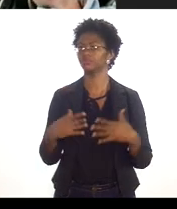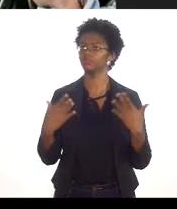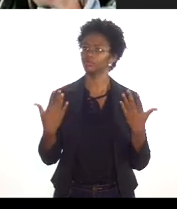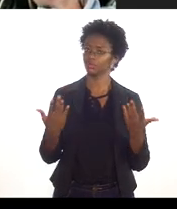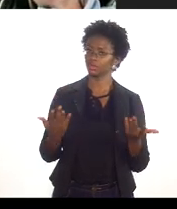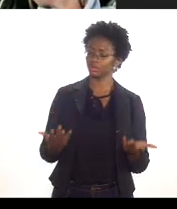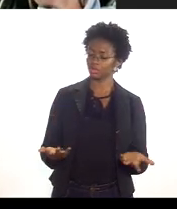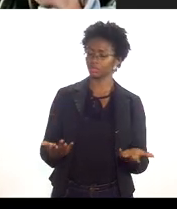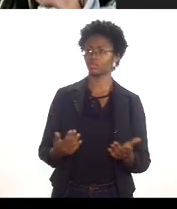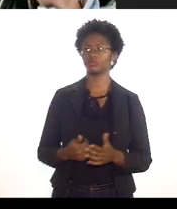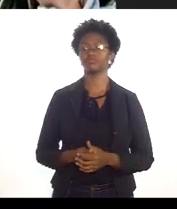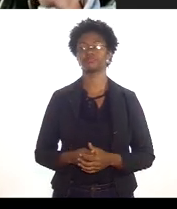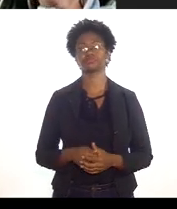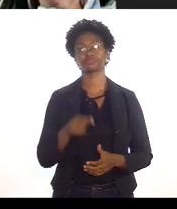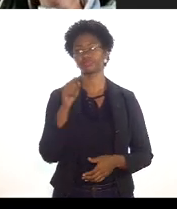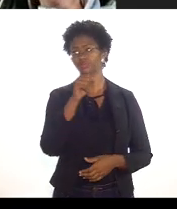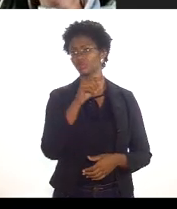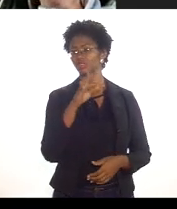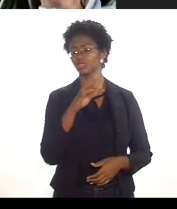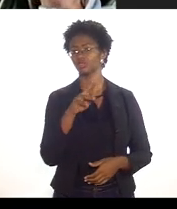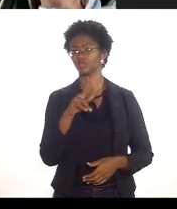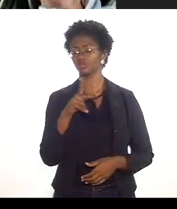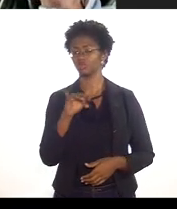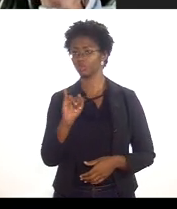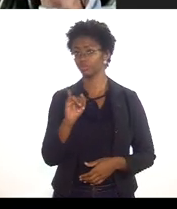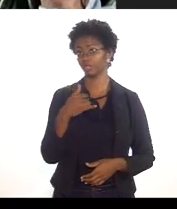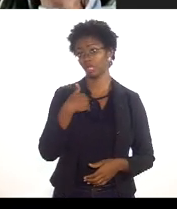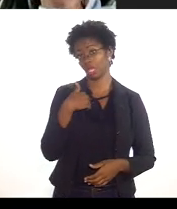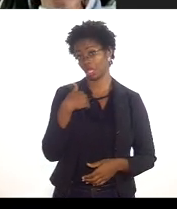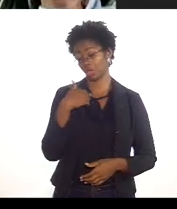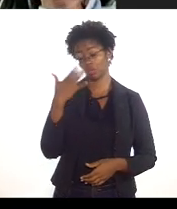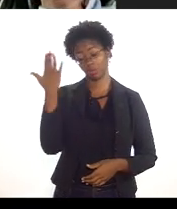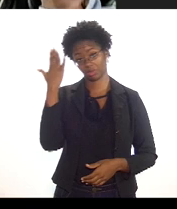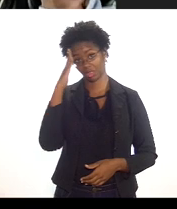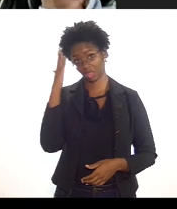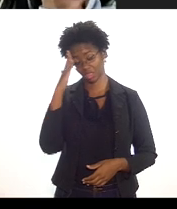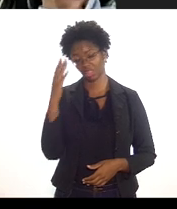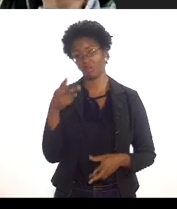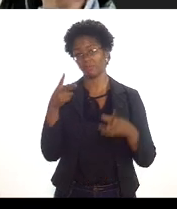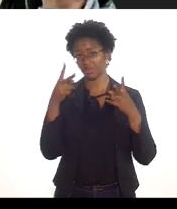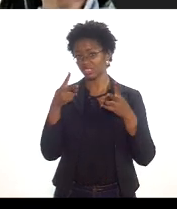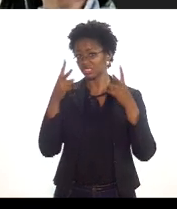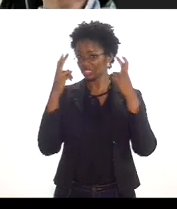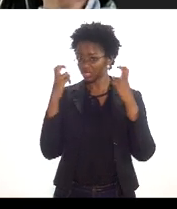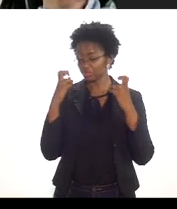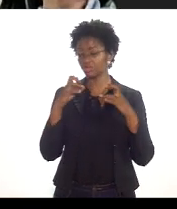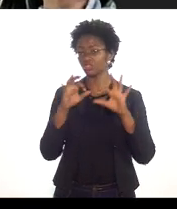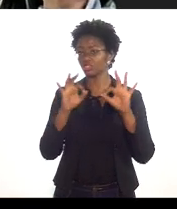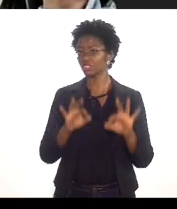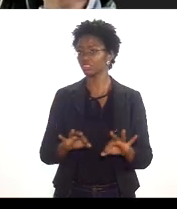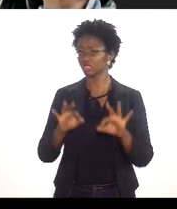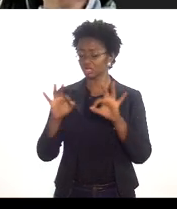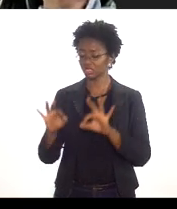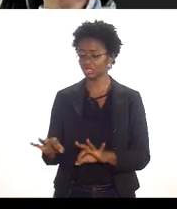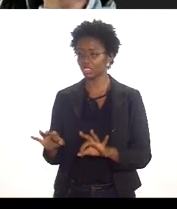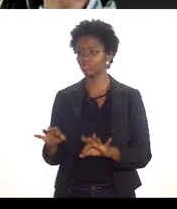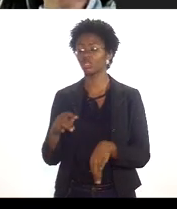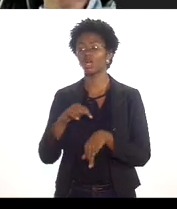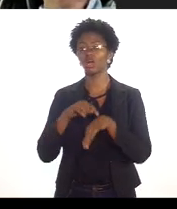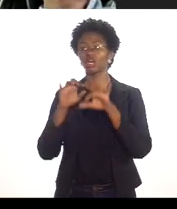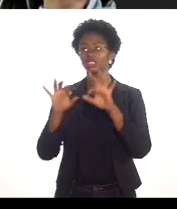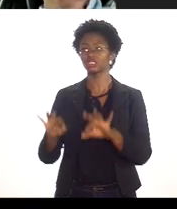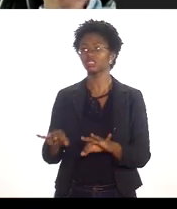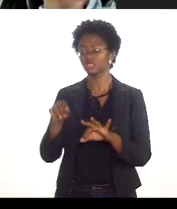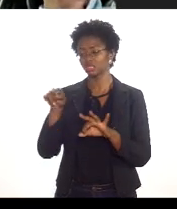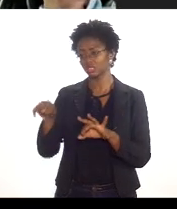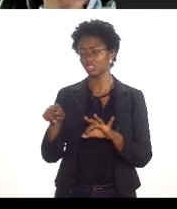esse campo de Tupi, sob meu ponto de vista, ele ficou definido na hora que nós definimos a área